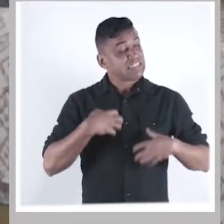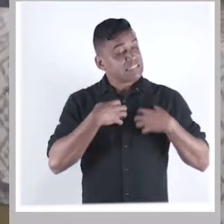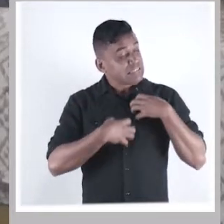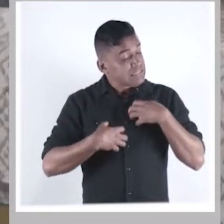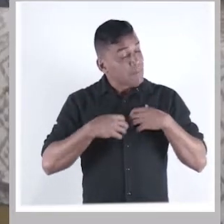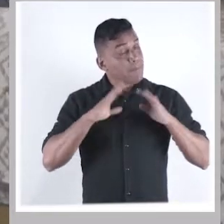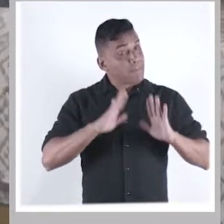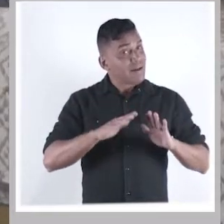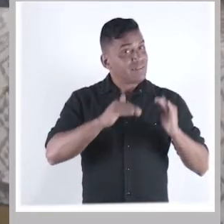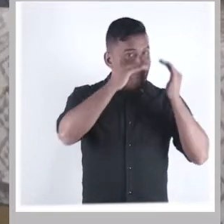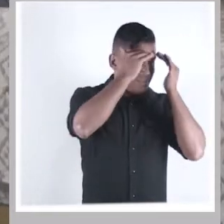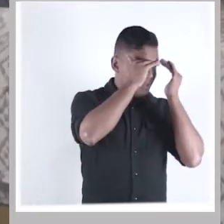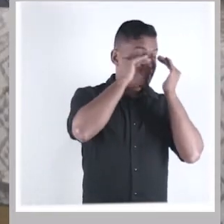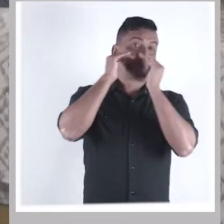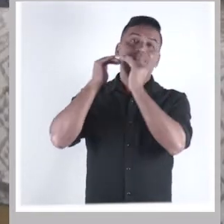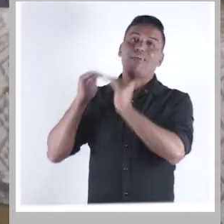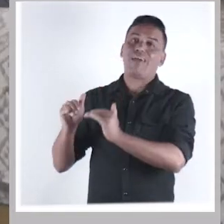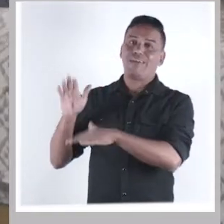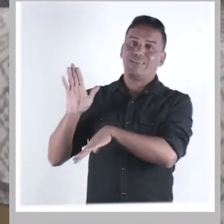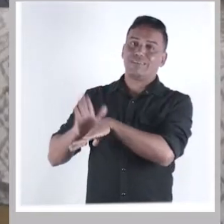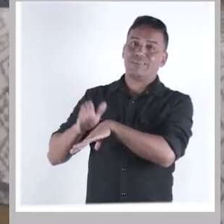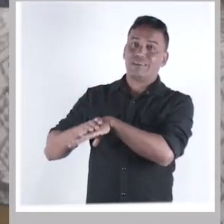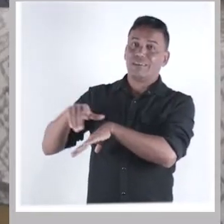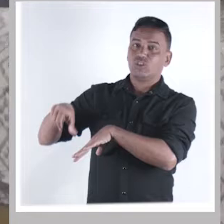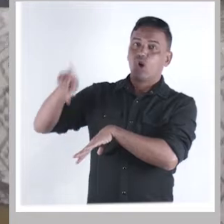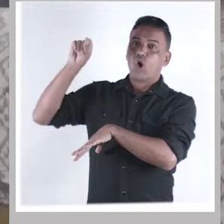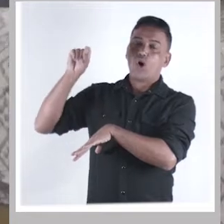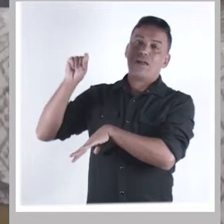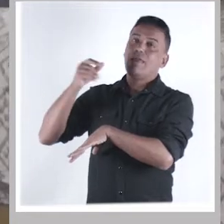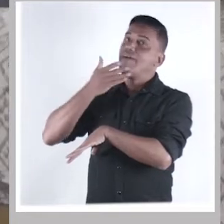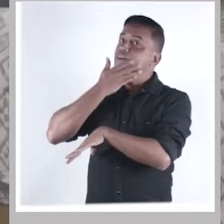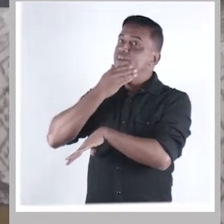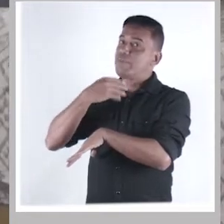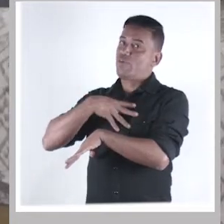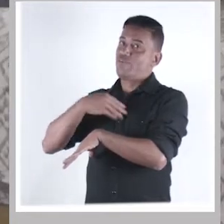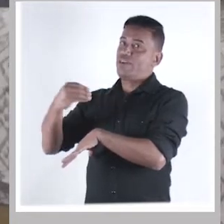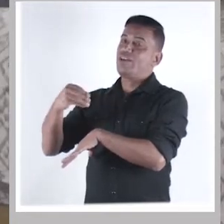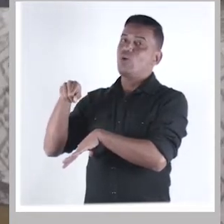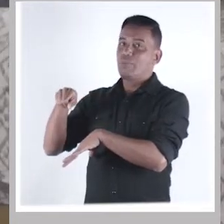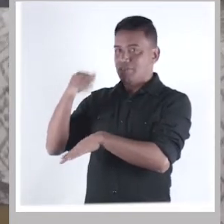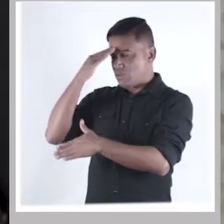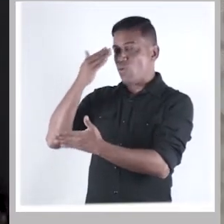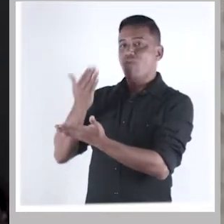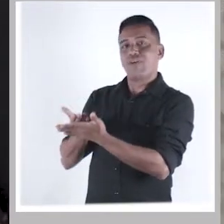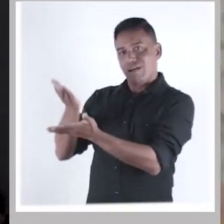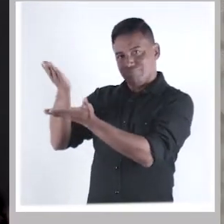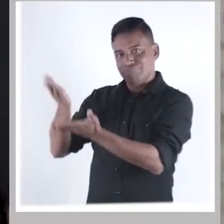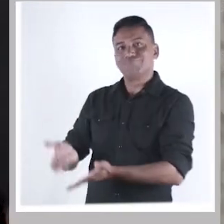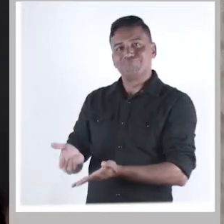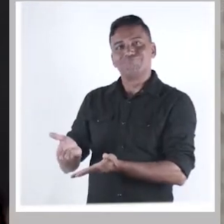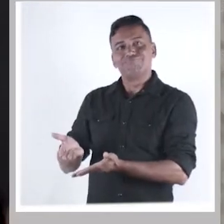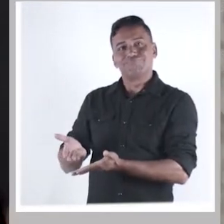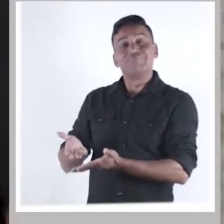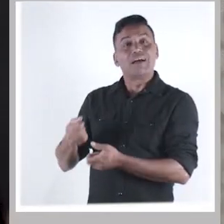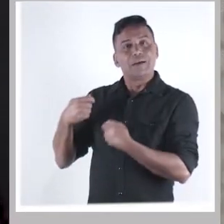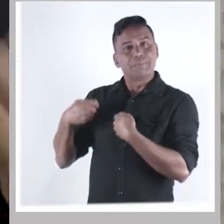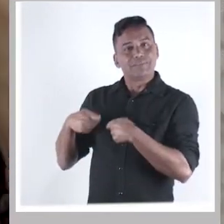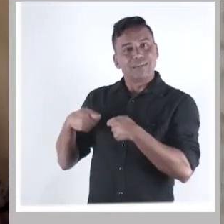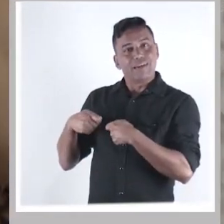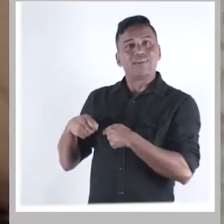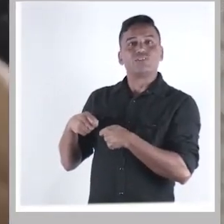aprender a respeitar. Né? Eu falei, não, agora vai ser colocada à prova toda a formação que eu dei para ele. E eu preciso confiar,